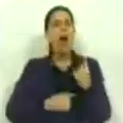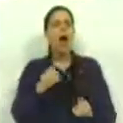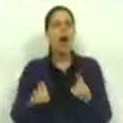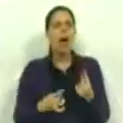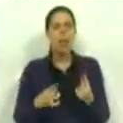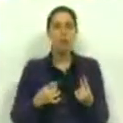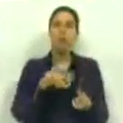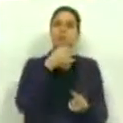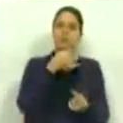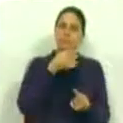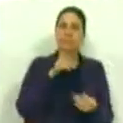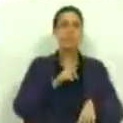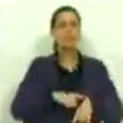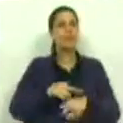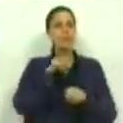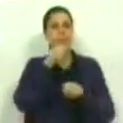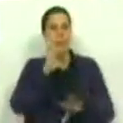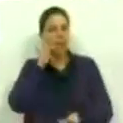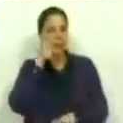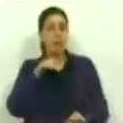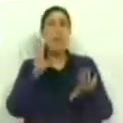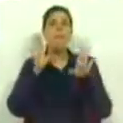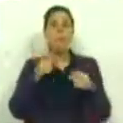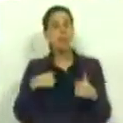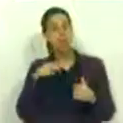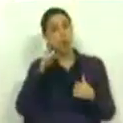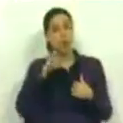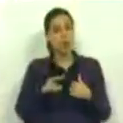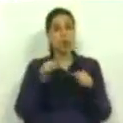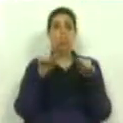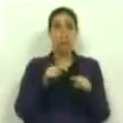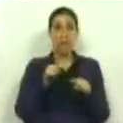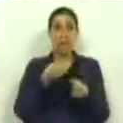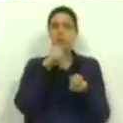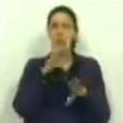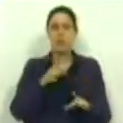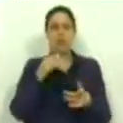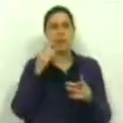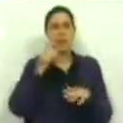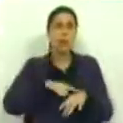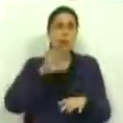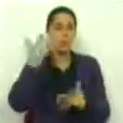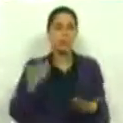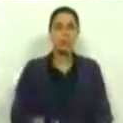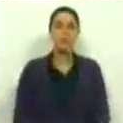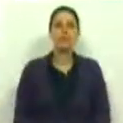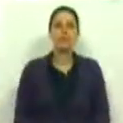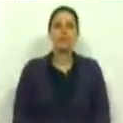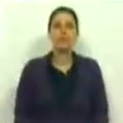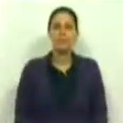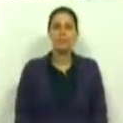alguns a falar de tempo perdido, mas aquilo que nós vemos é que esses estão perdidos no tempo.